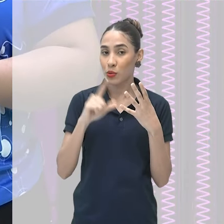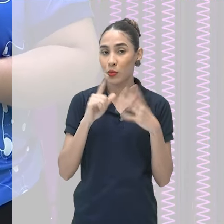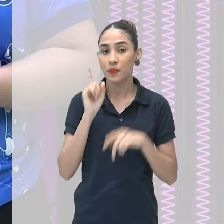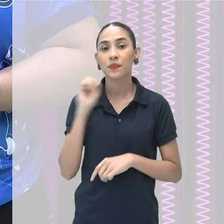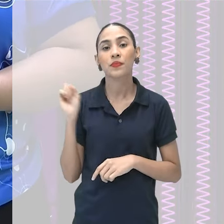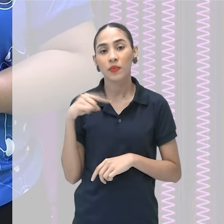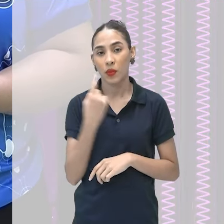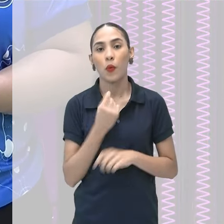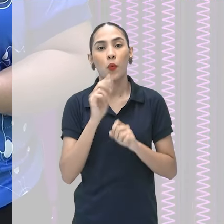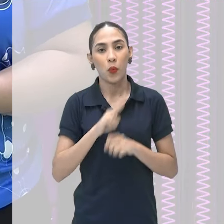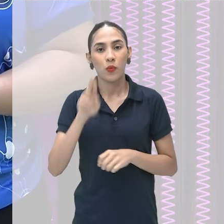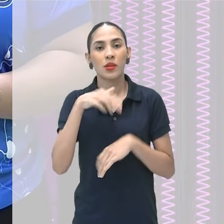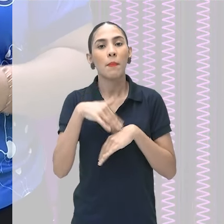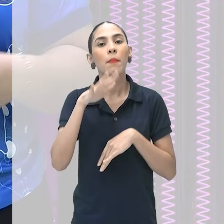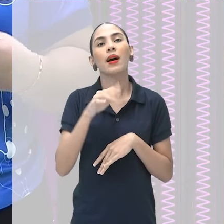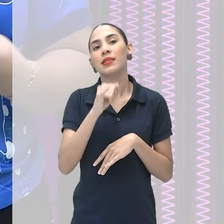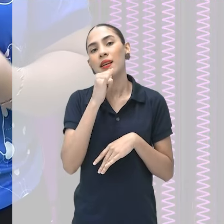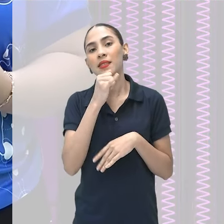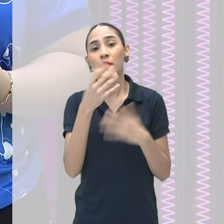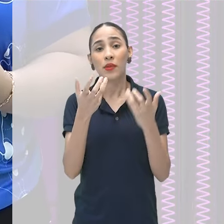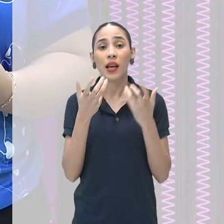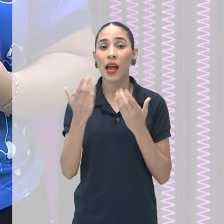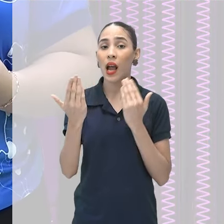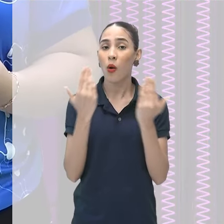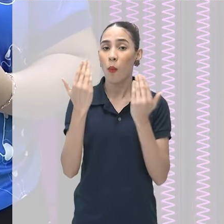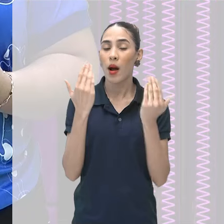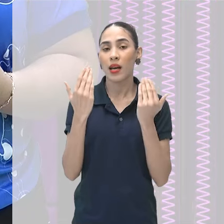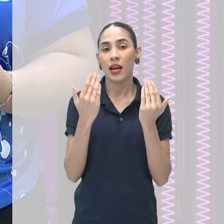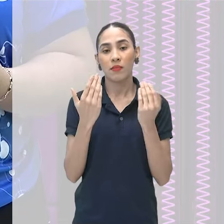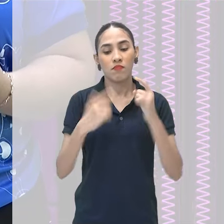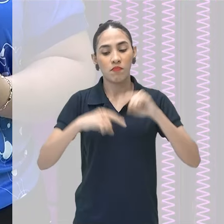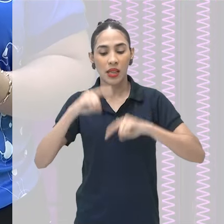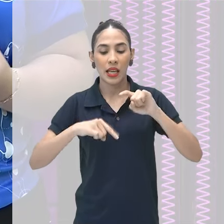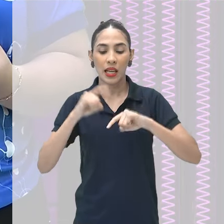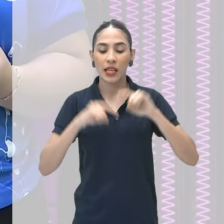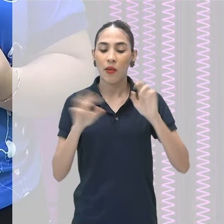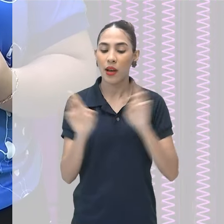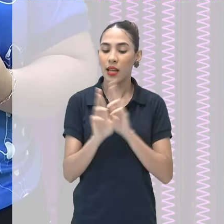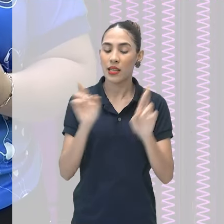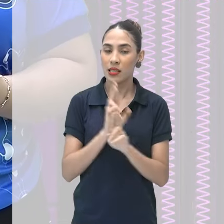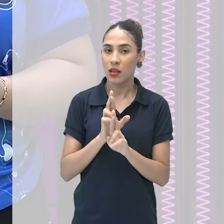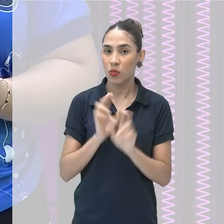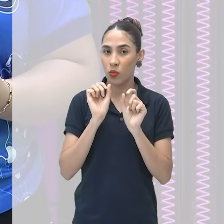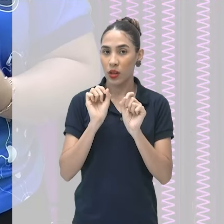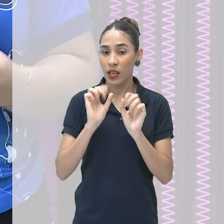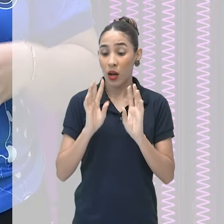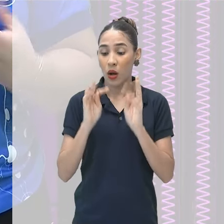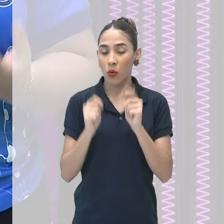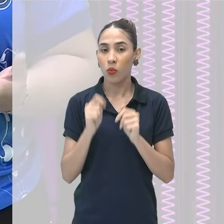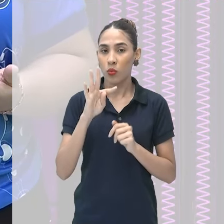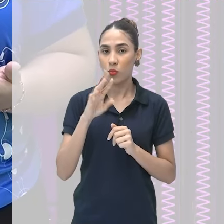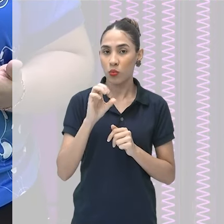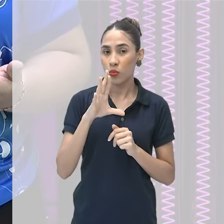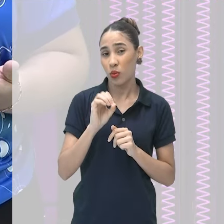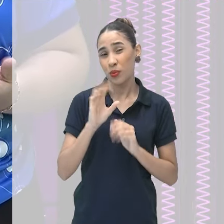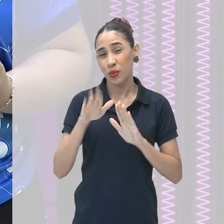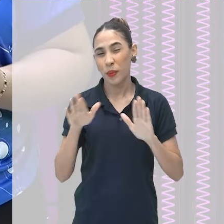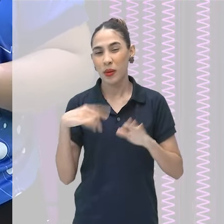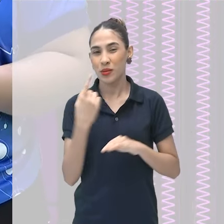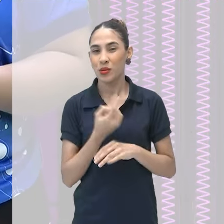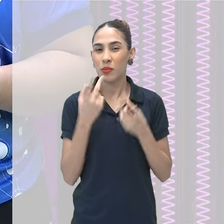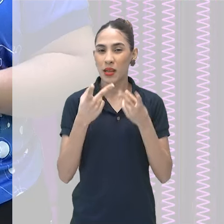gráfico a gente utiliza mais quando a gente quer comparar algum objeto em relação ao todo. Normalmente a gente